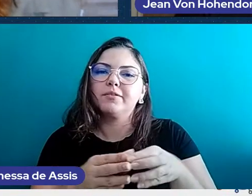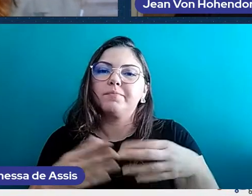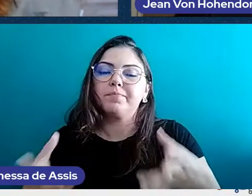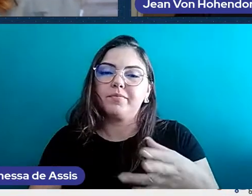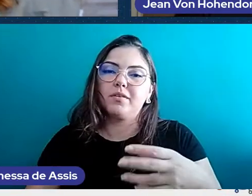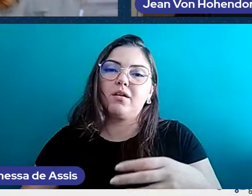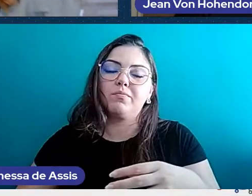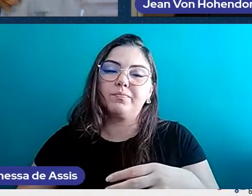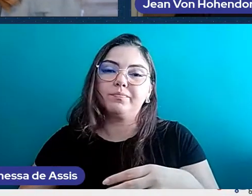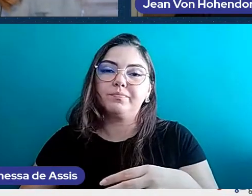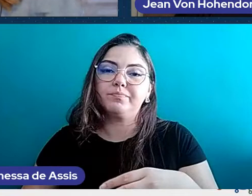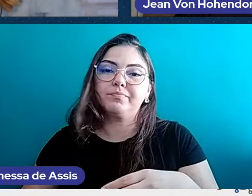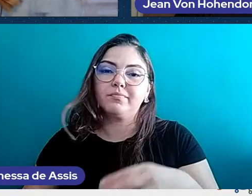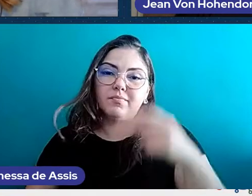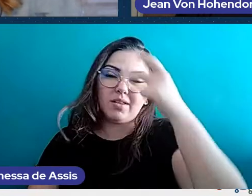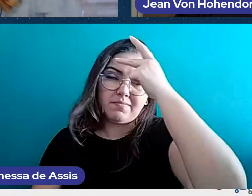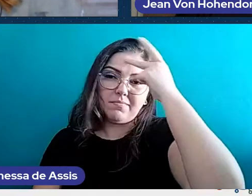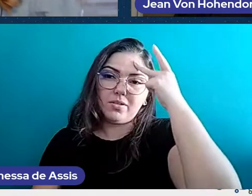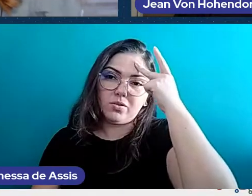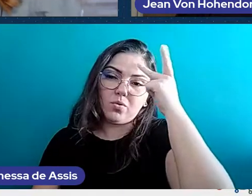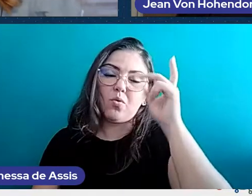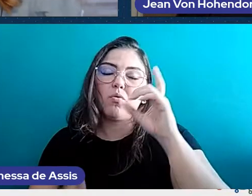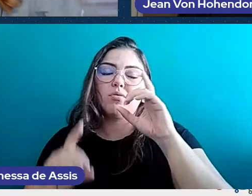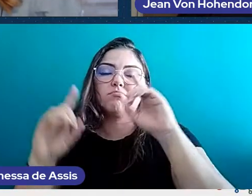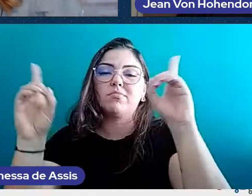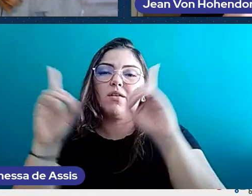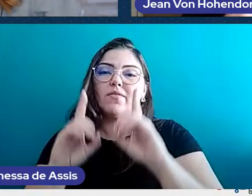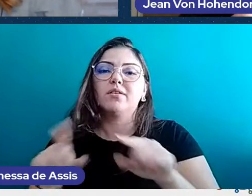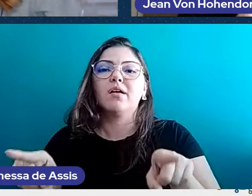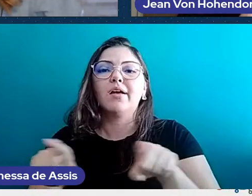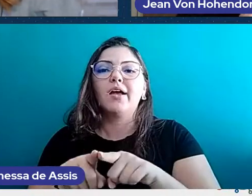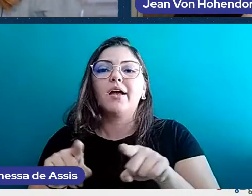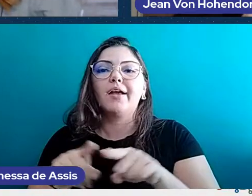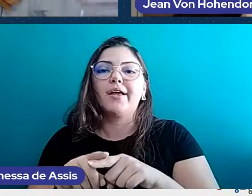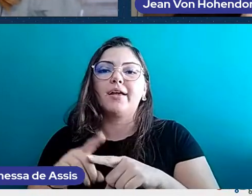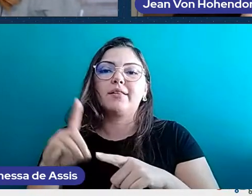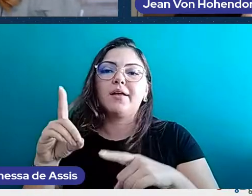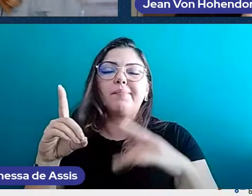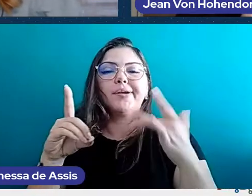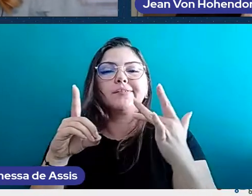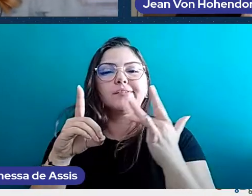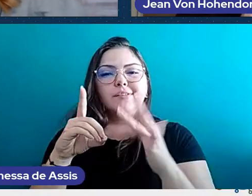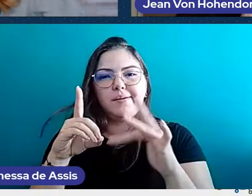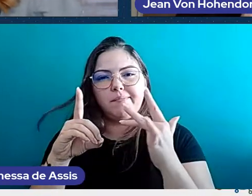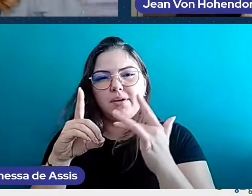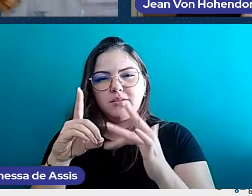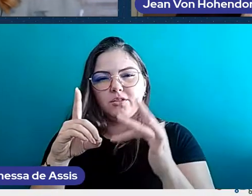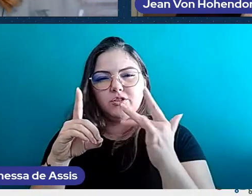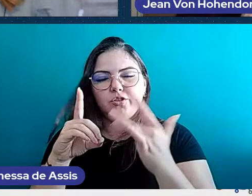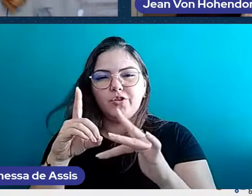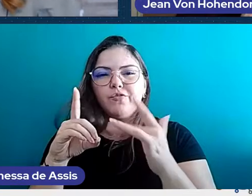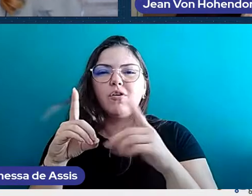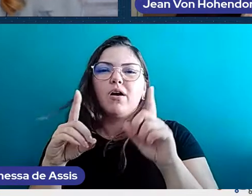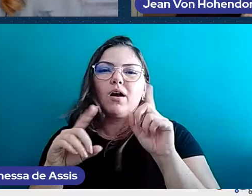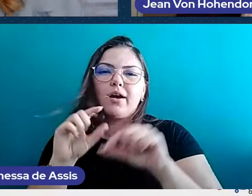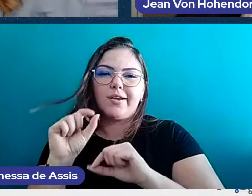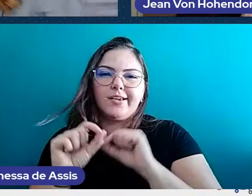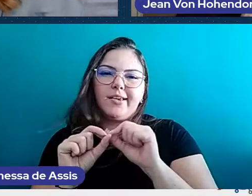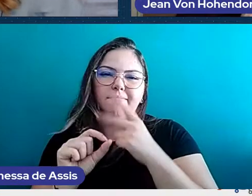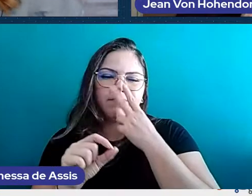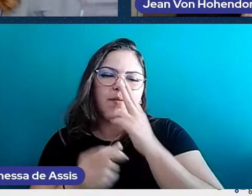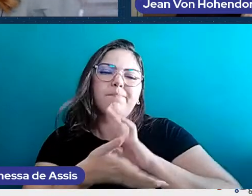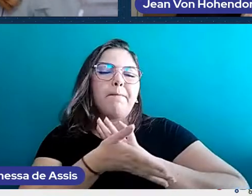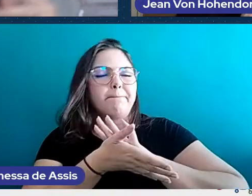com deficiência e o capacitismo. O capacitismo é um tipo de preconceito contra a pessoa